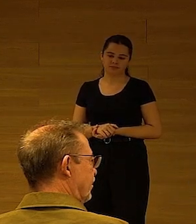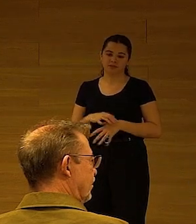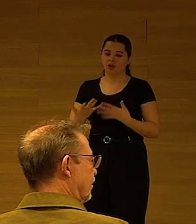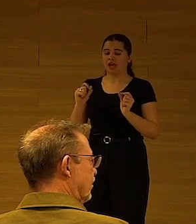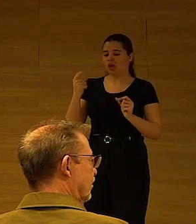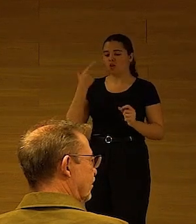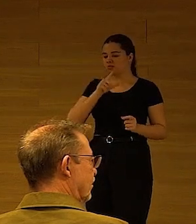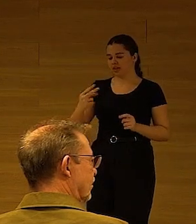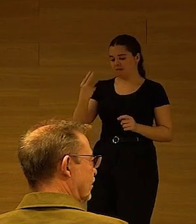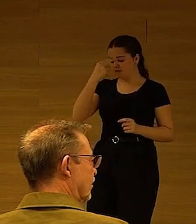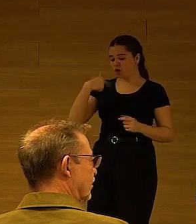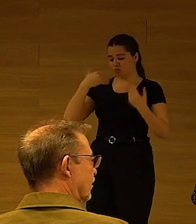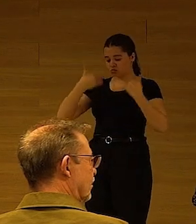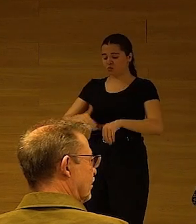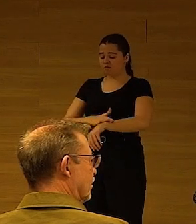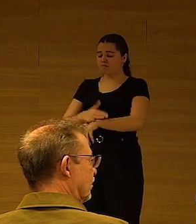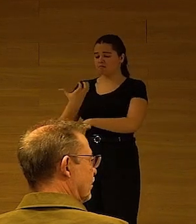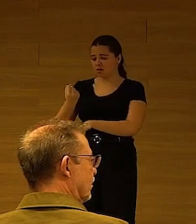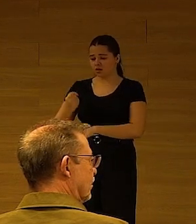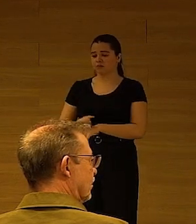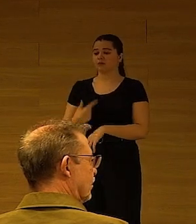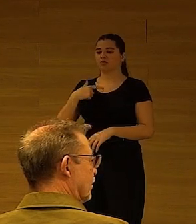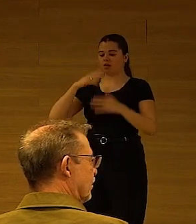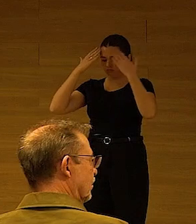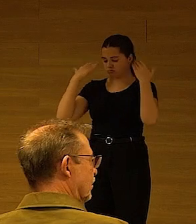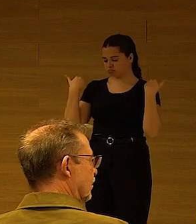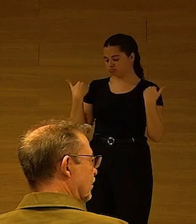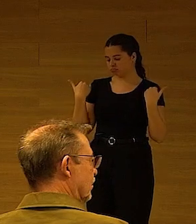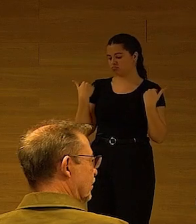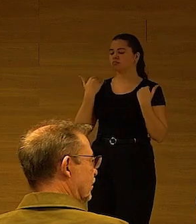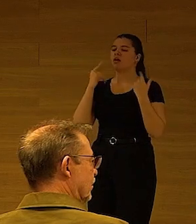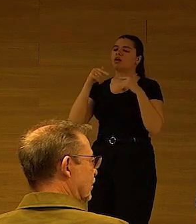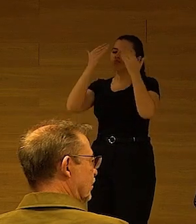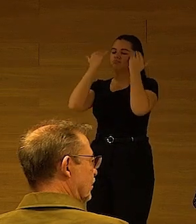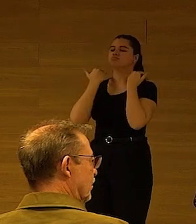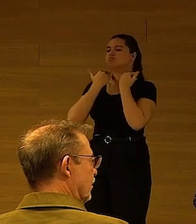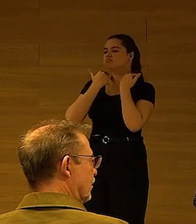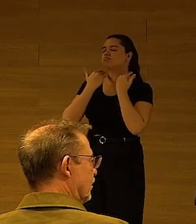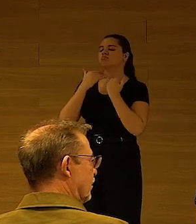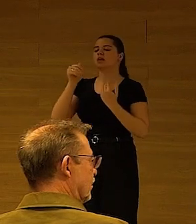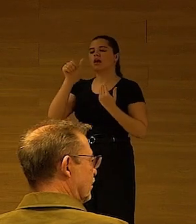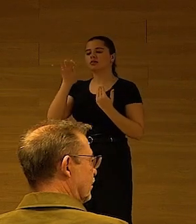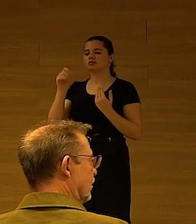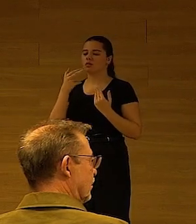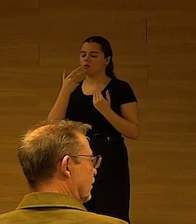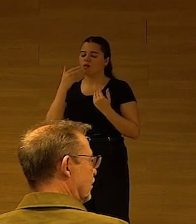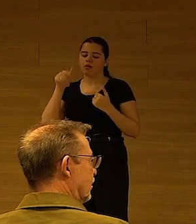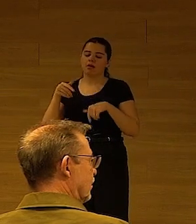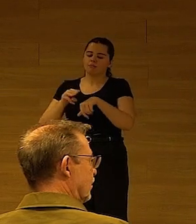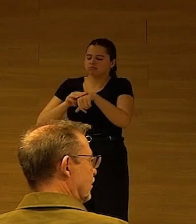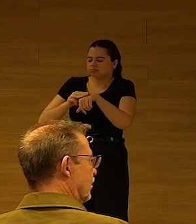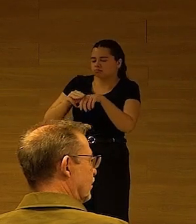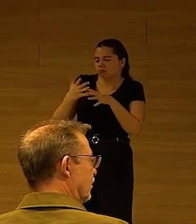ver, eu sou uma mulher branca, eu tenho cabelos na altura do pescoço, castanhos com luzes